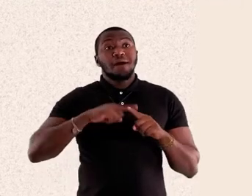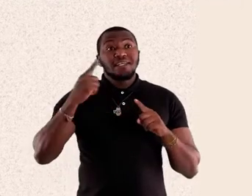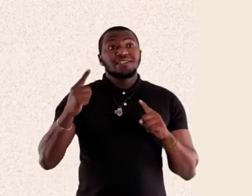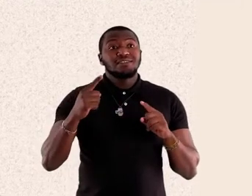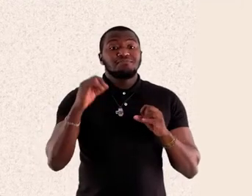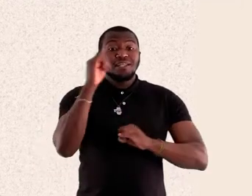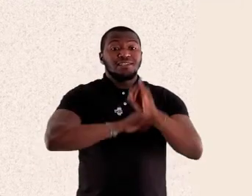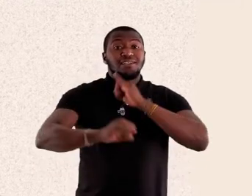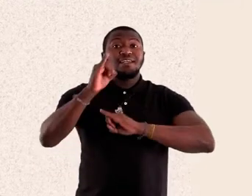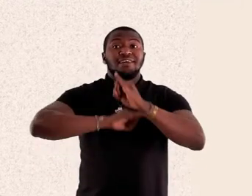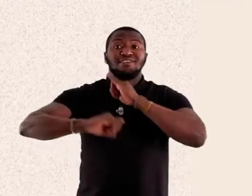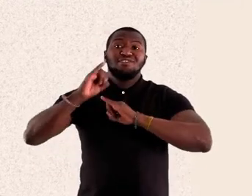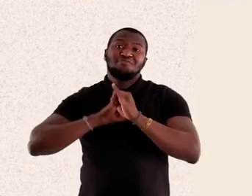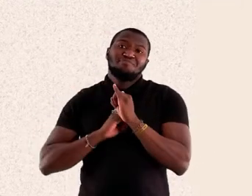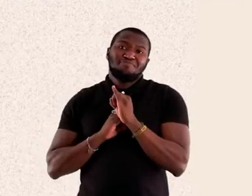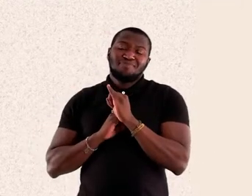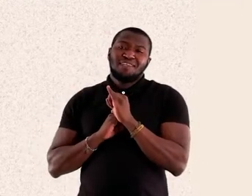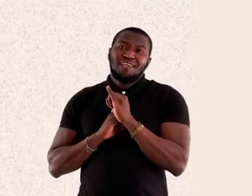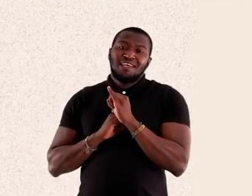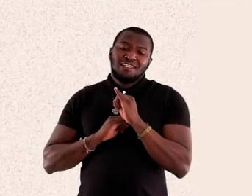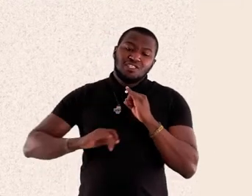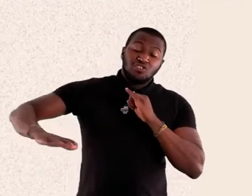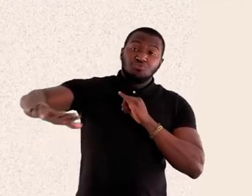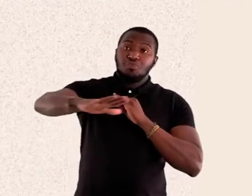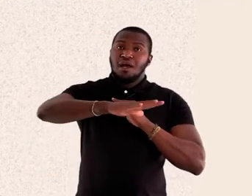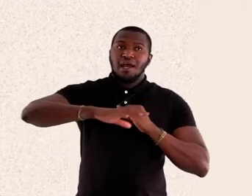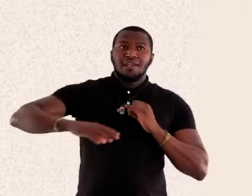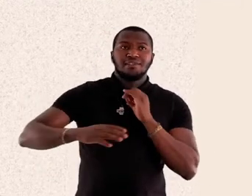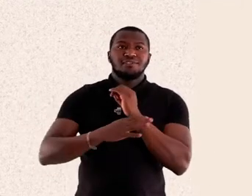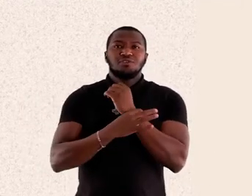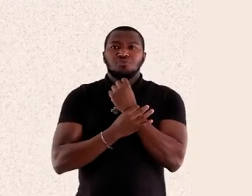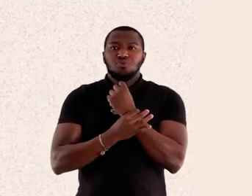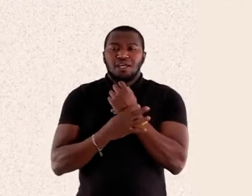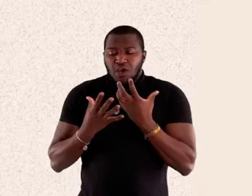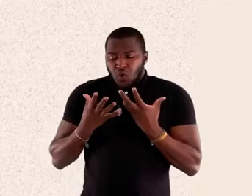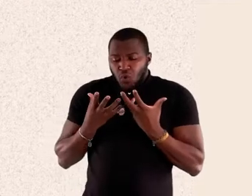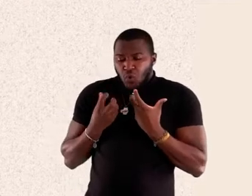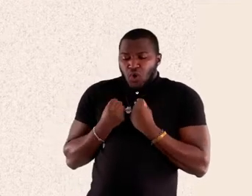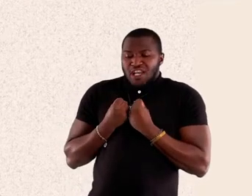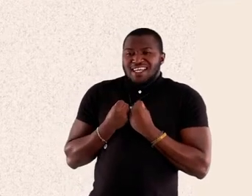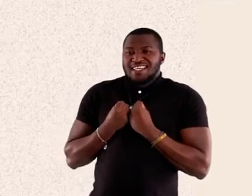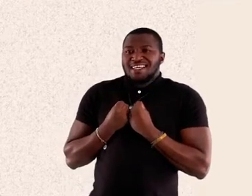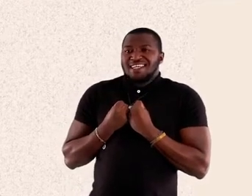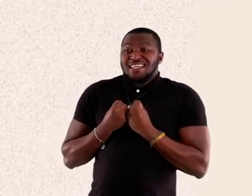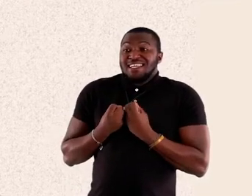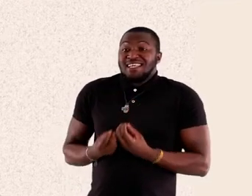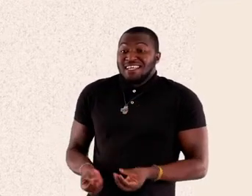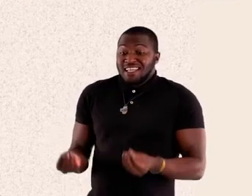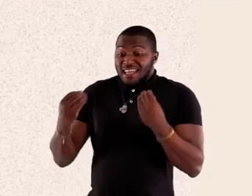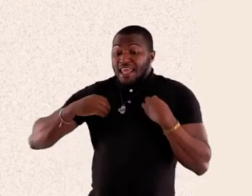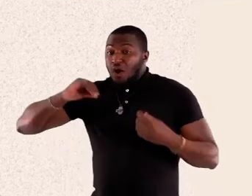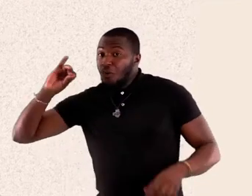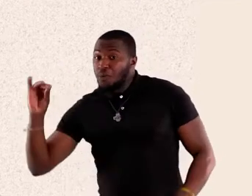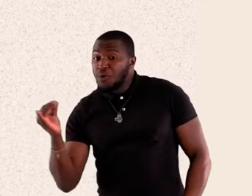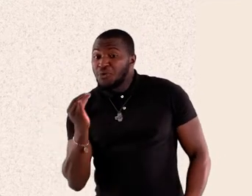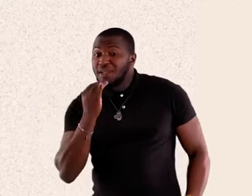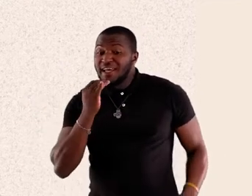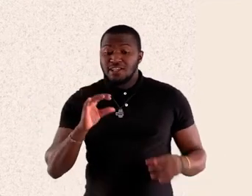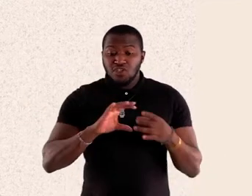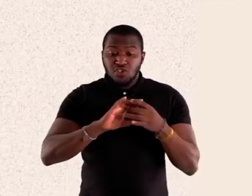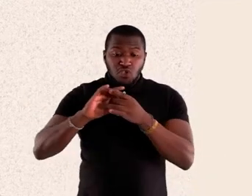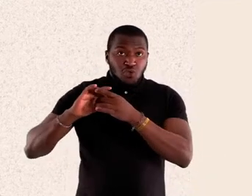desde que o espaço seja um espaço seguro acolhedor que permita essa